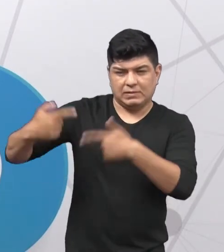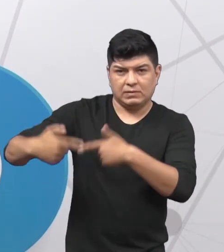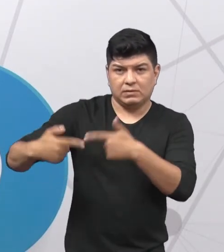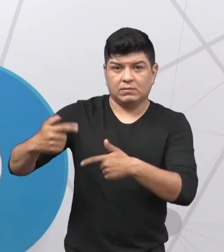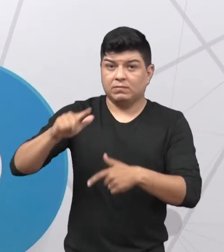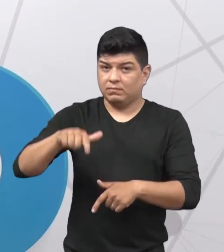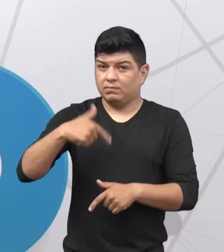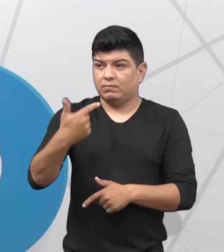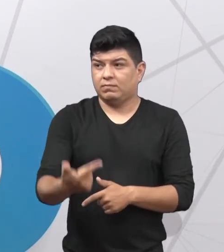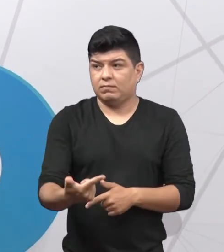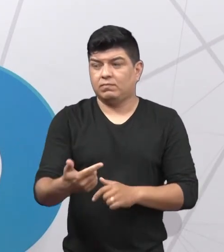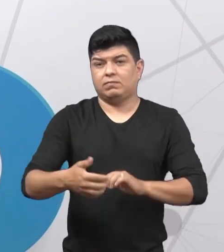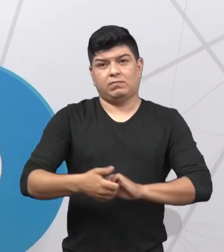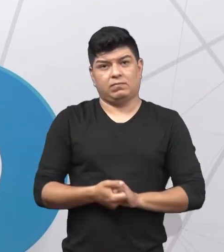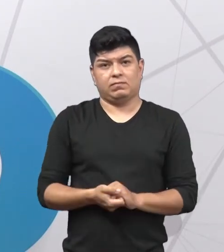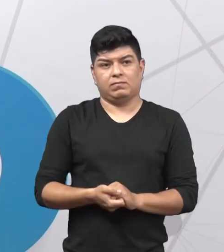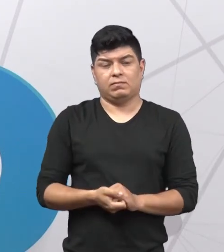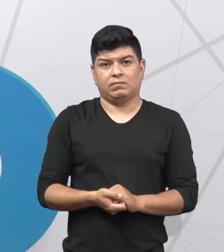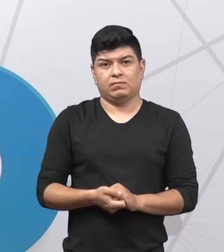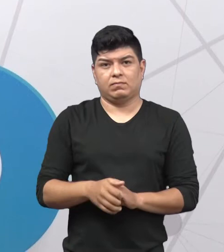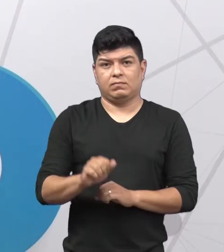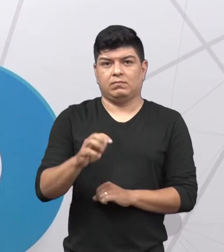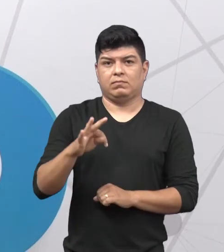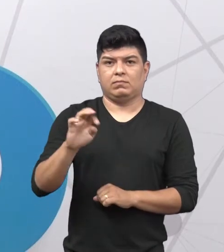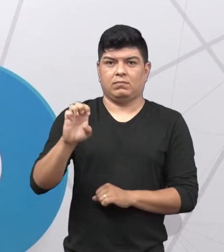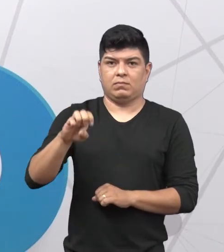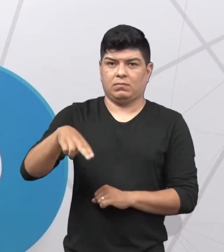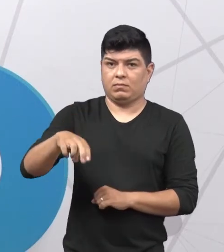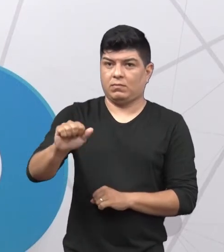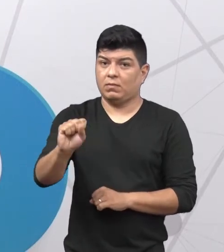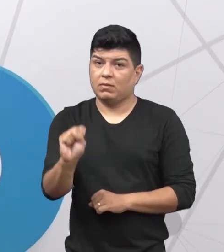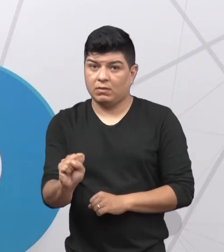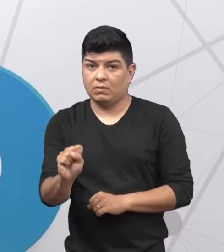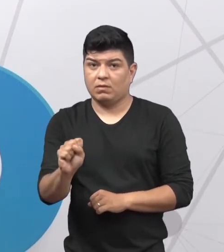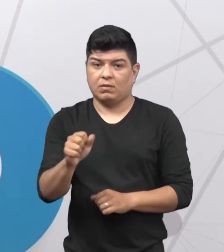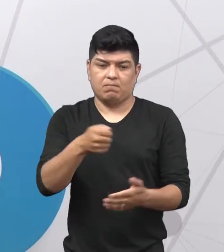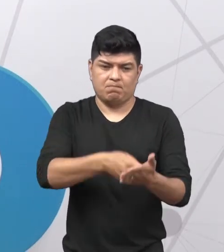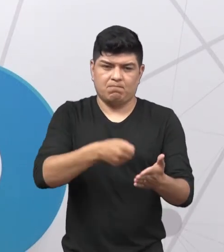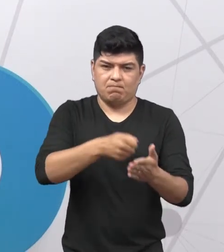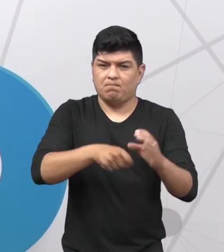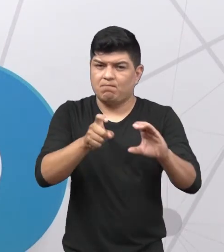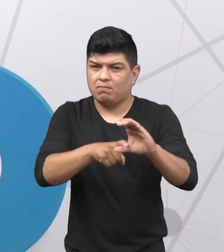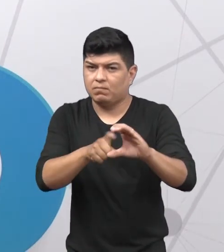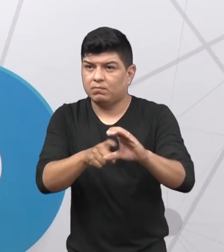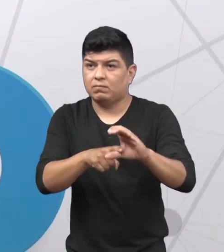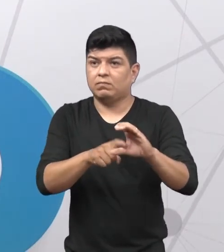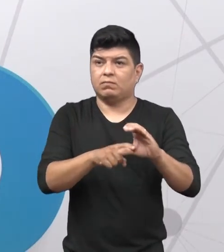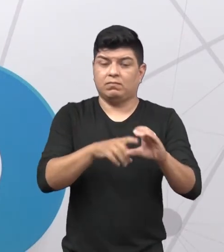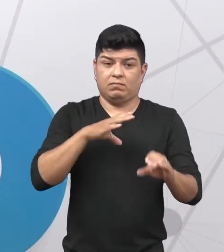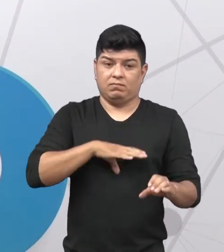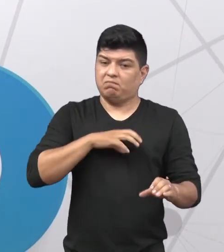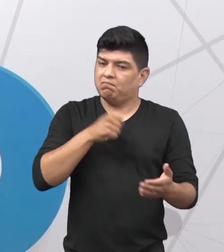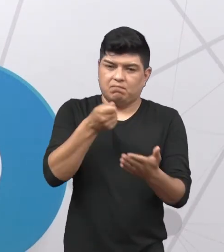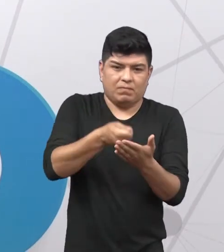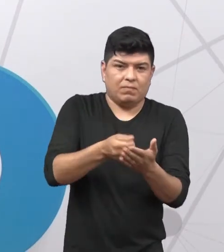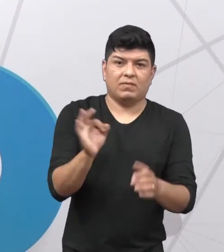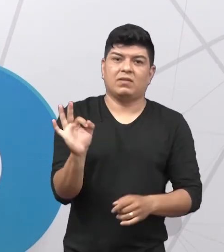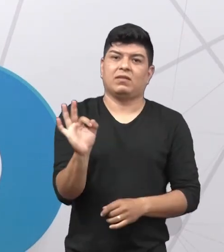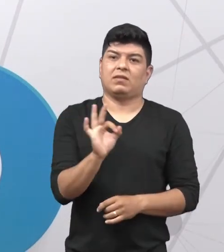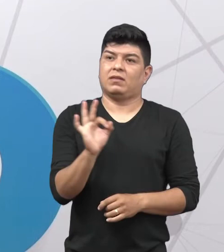mas depois a Atenas continua cobrando, né? E as cidades que se opunham ao pagamento